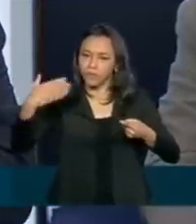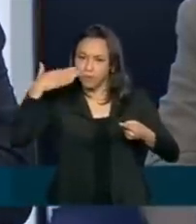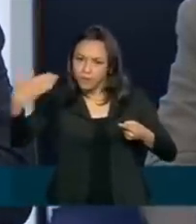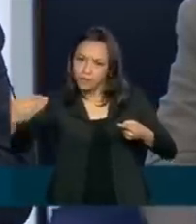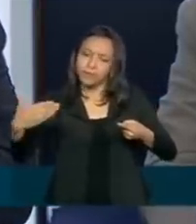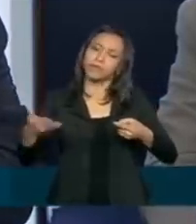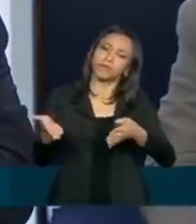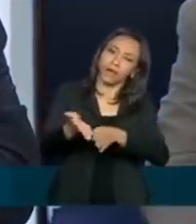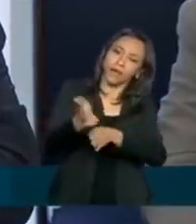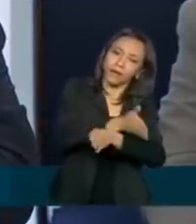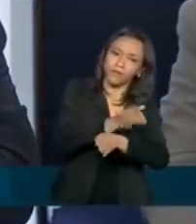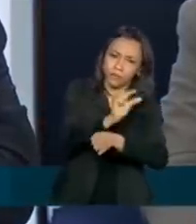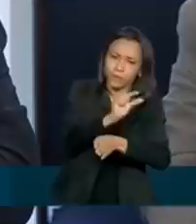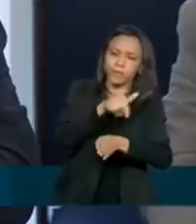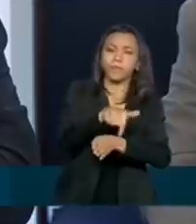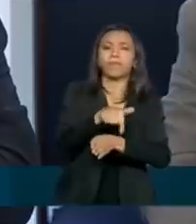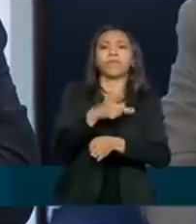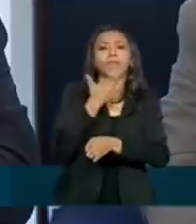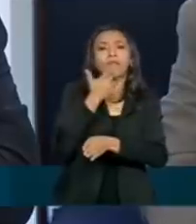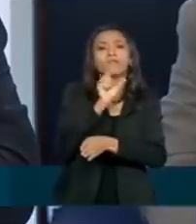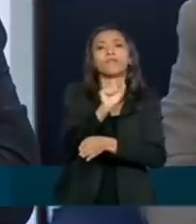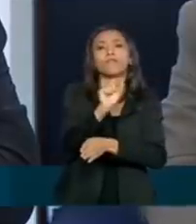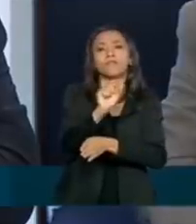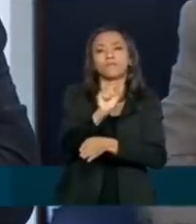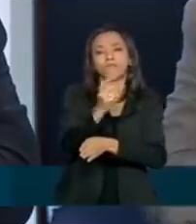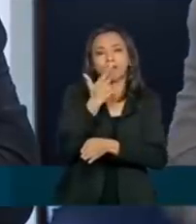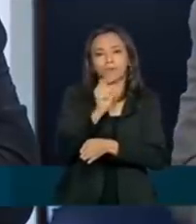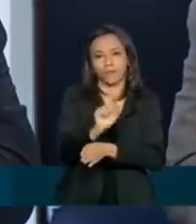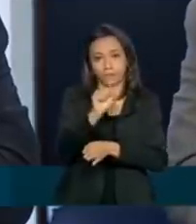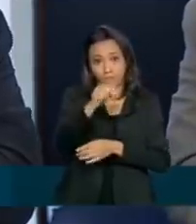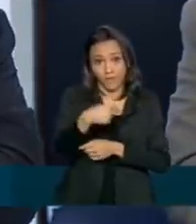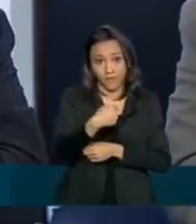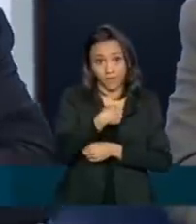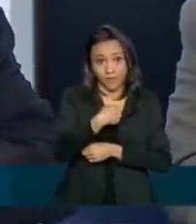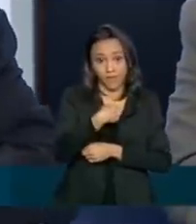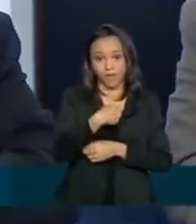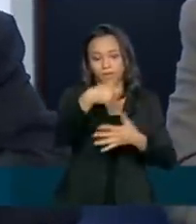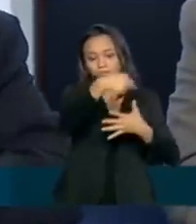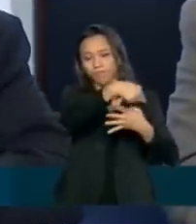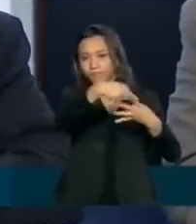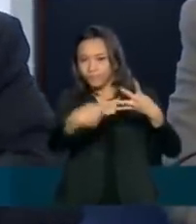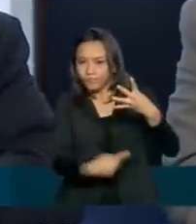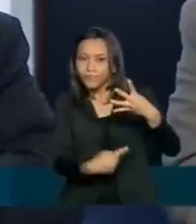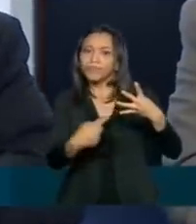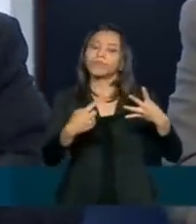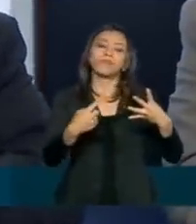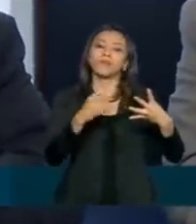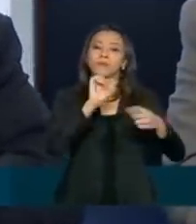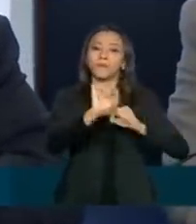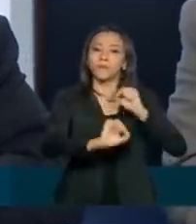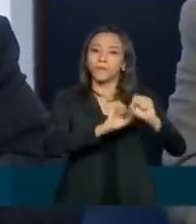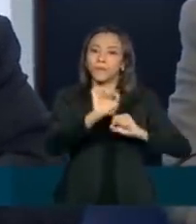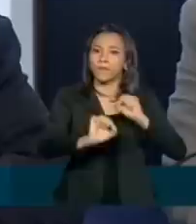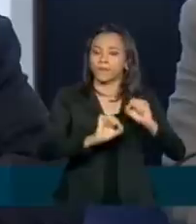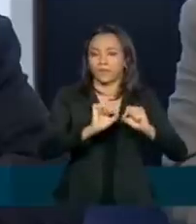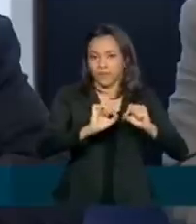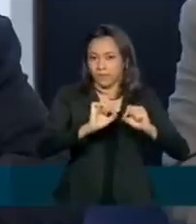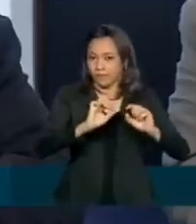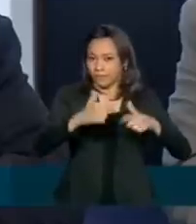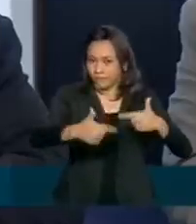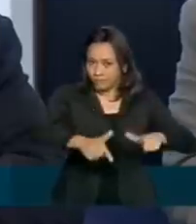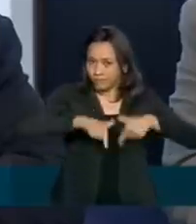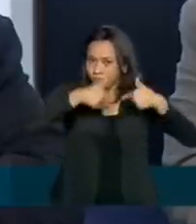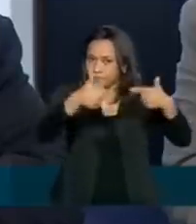rapidamente, eu queria dizer que estou fazendo 4 ações diretas, macroações